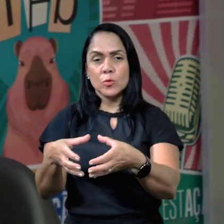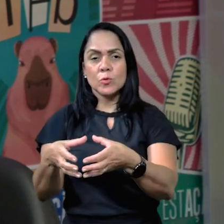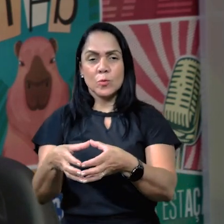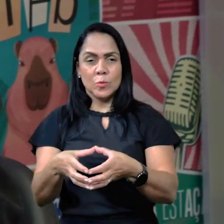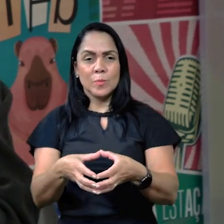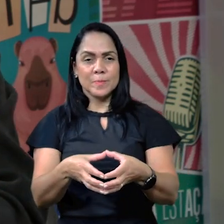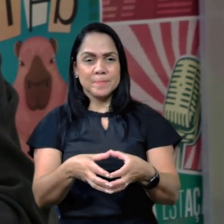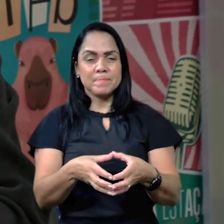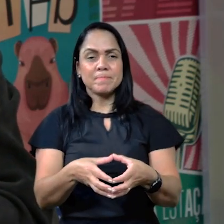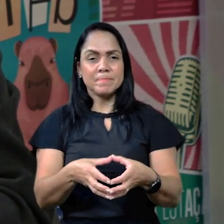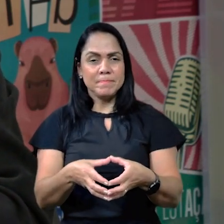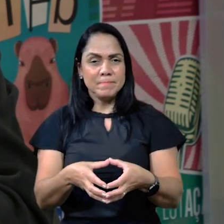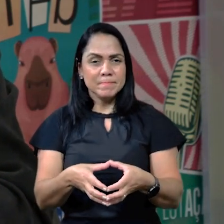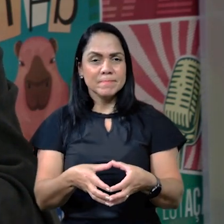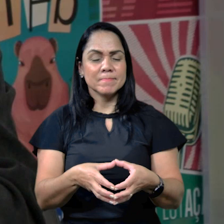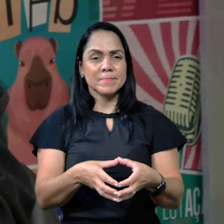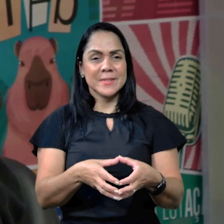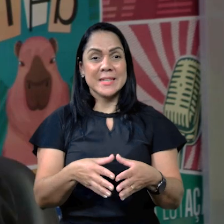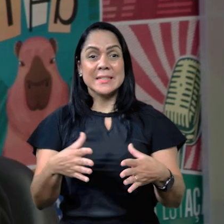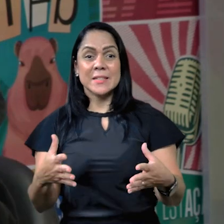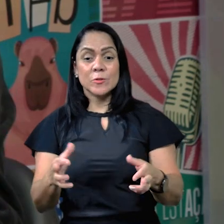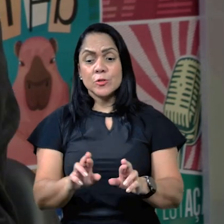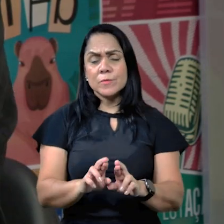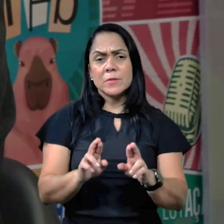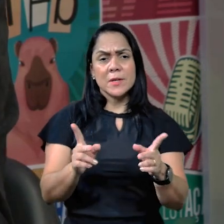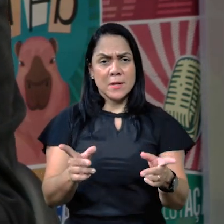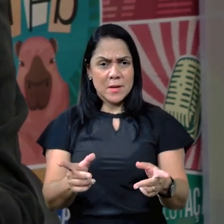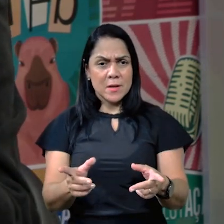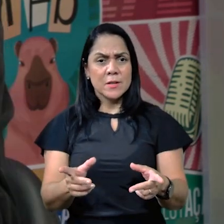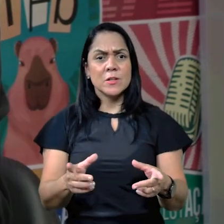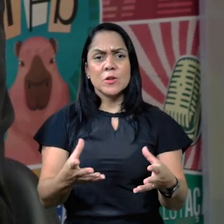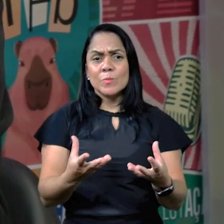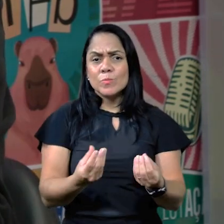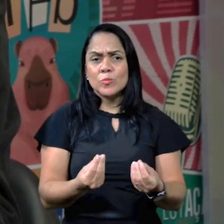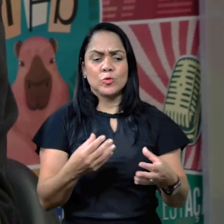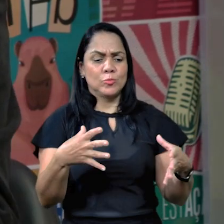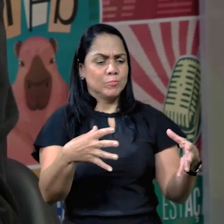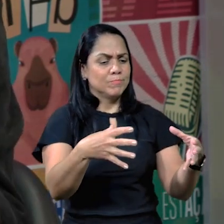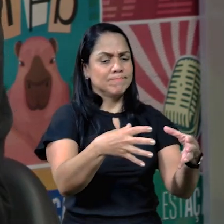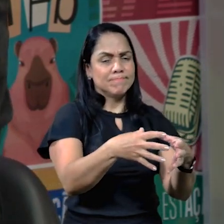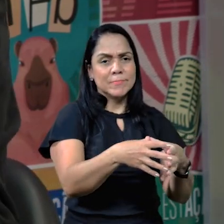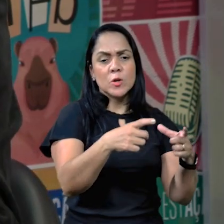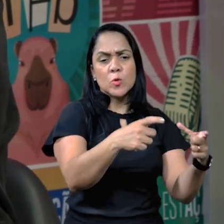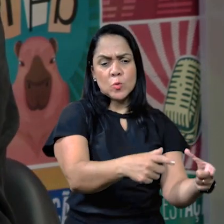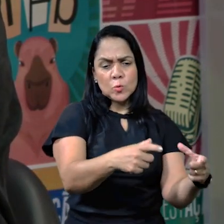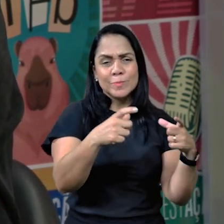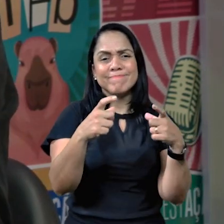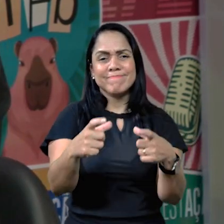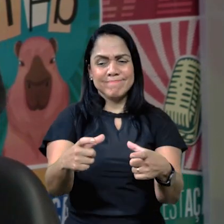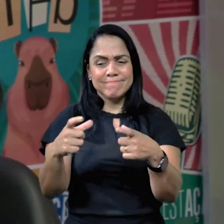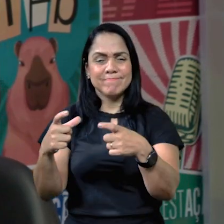um lado ah, contraditório no sentido de ter muitas coisas acontecendo no mesmo lugar ao mesmo